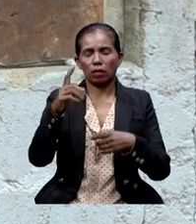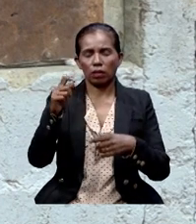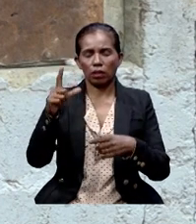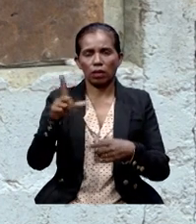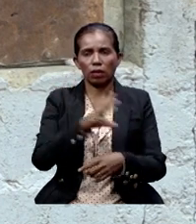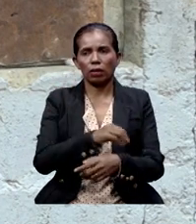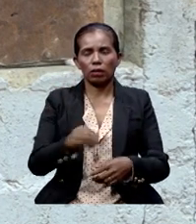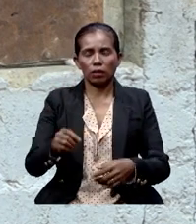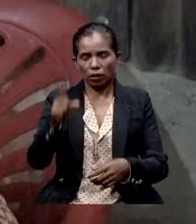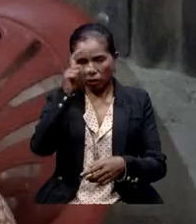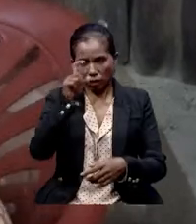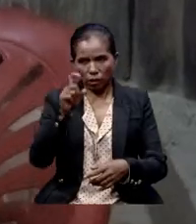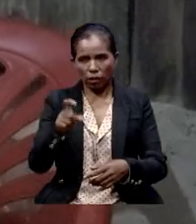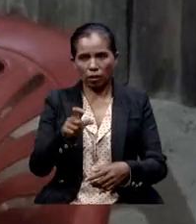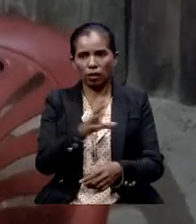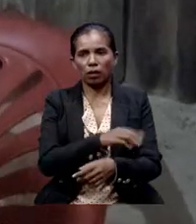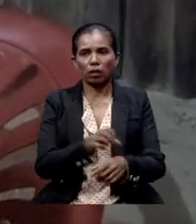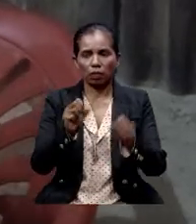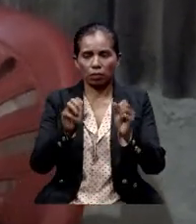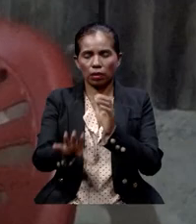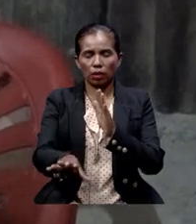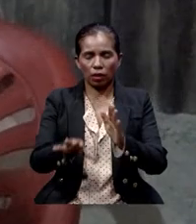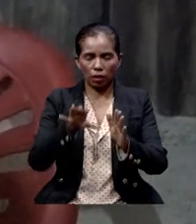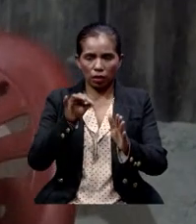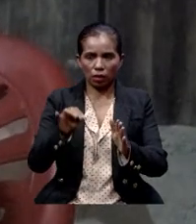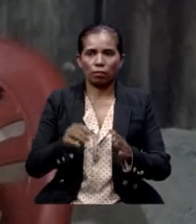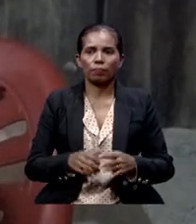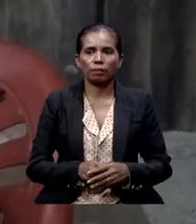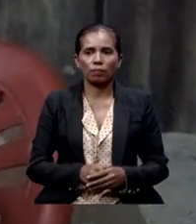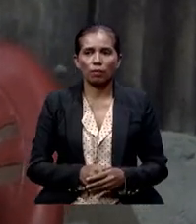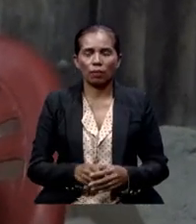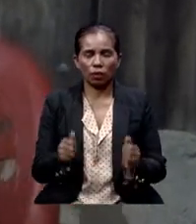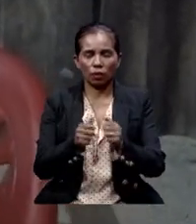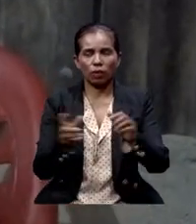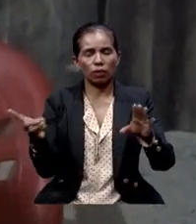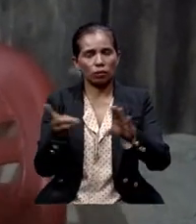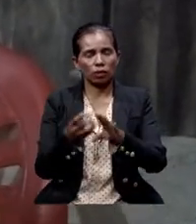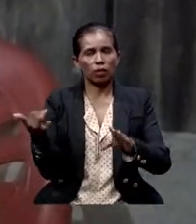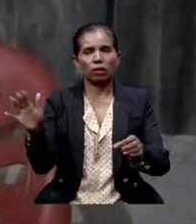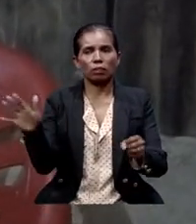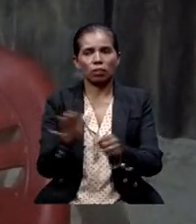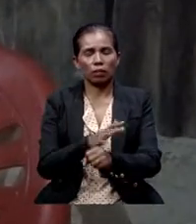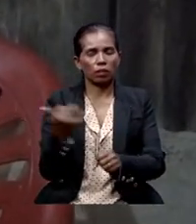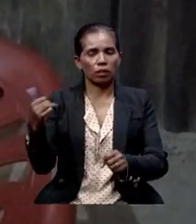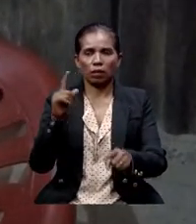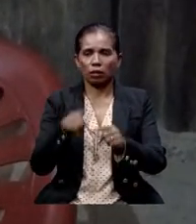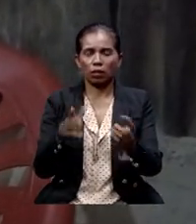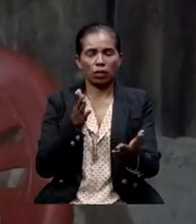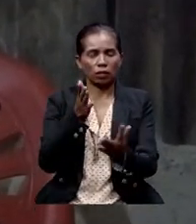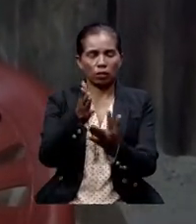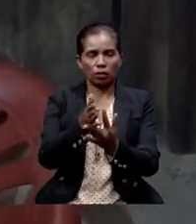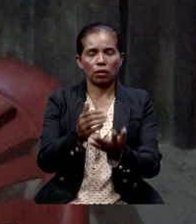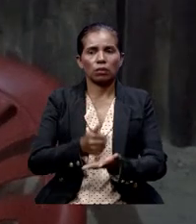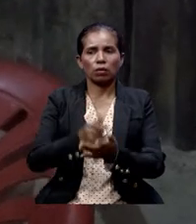sebi ida dine na tongona tu bel hetam bot hirakne ho dokumento sir la completo sir la bela sesu ba poi sir nebe mo si